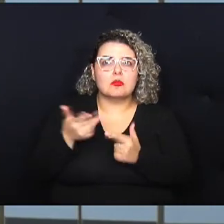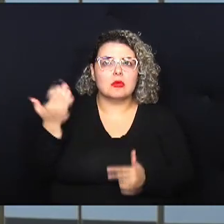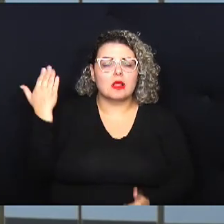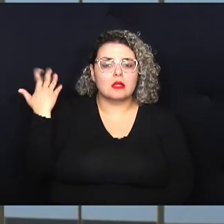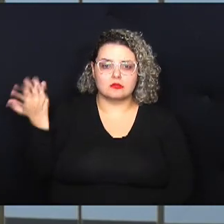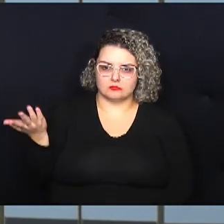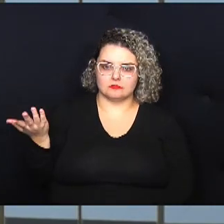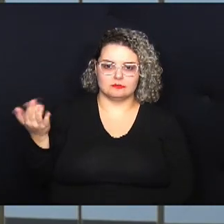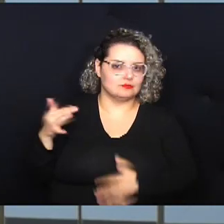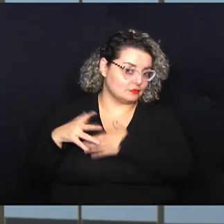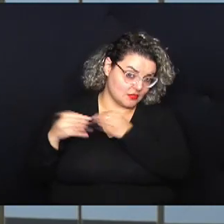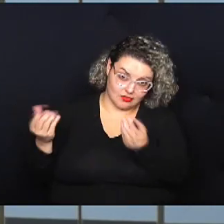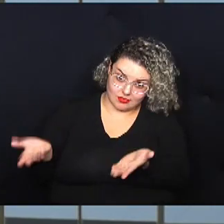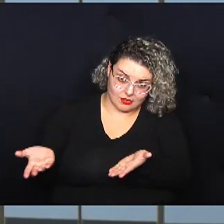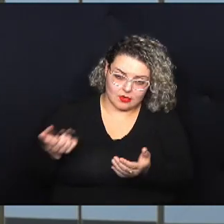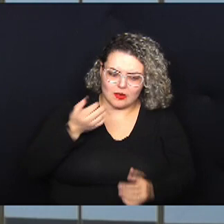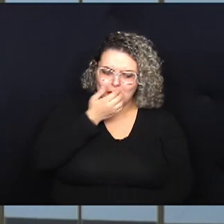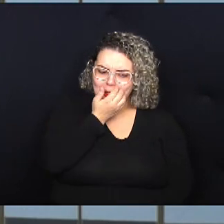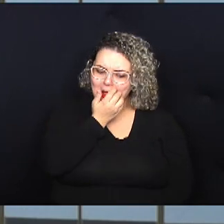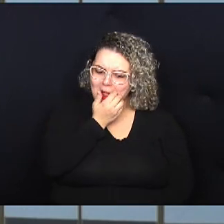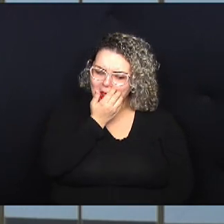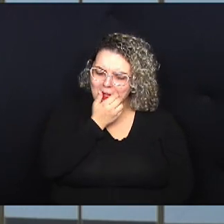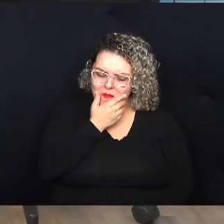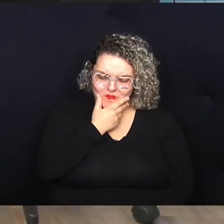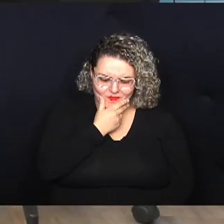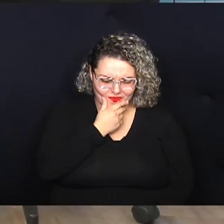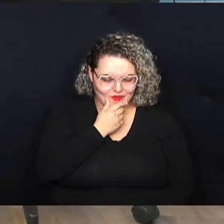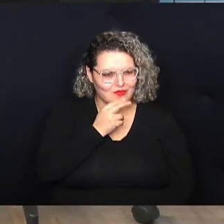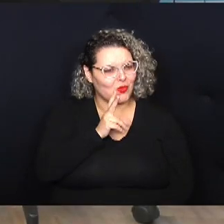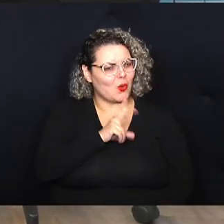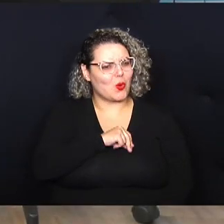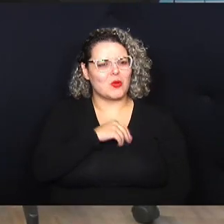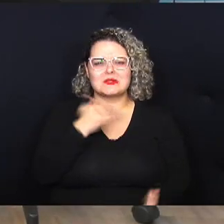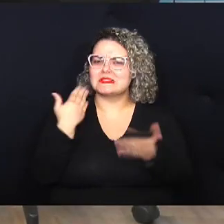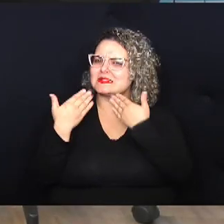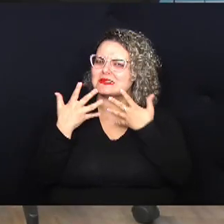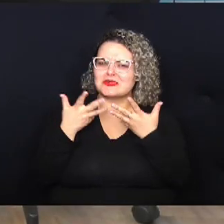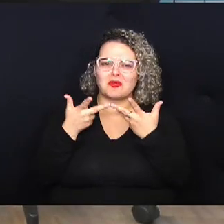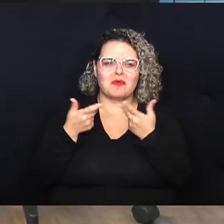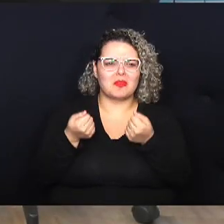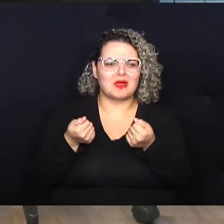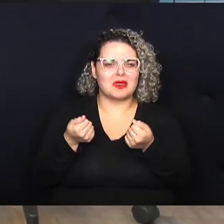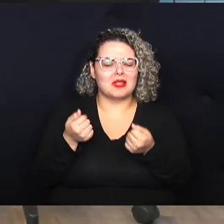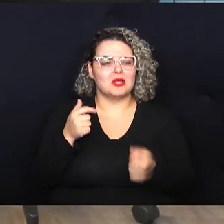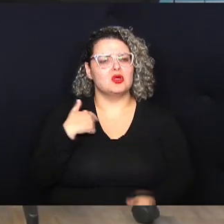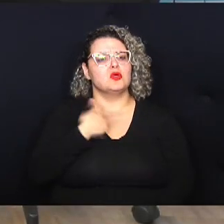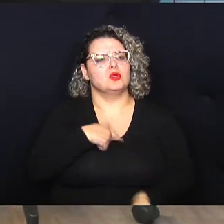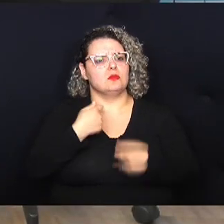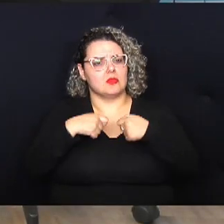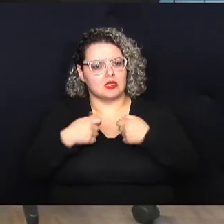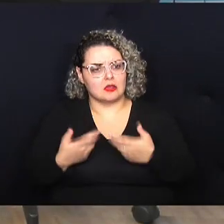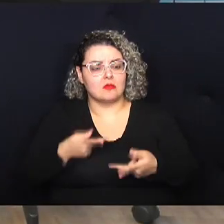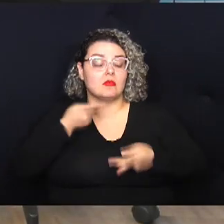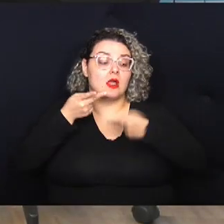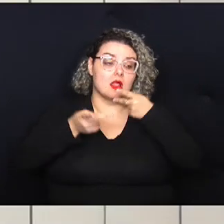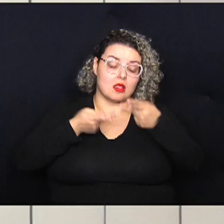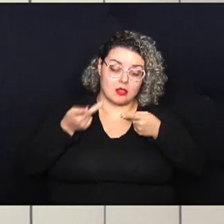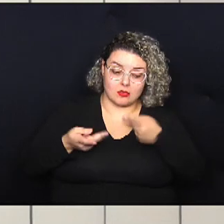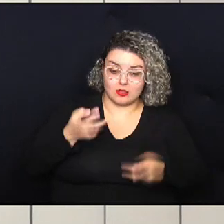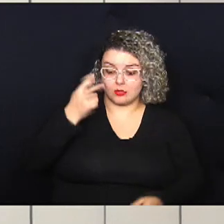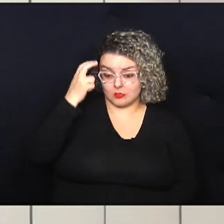curou. Nossa, que conversa deliciosa, né? A gente precisa muito falar sobre